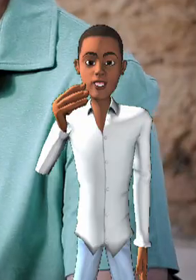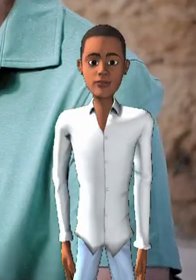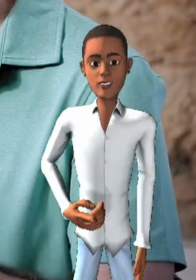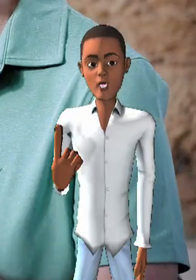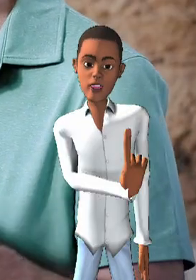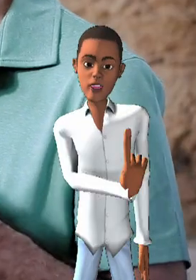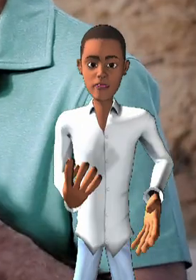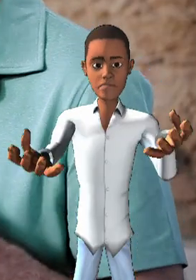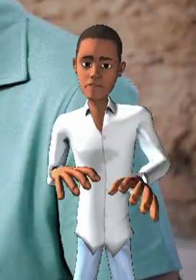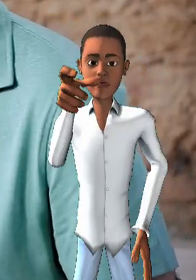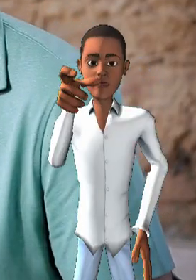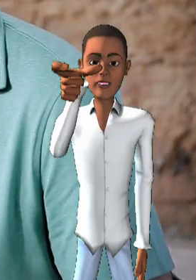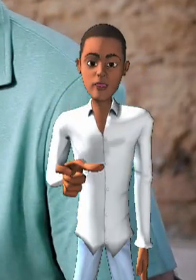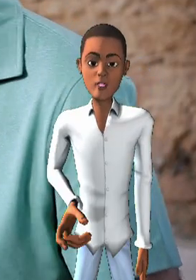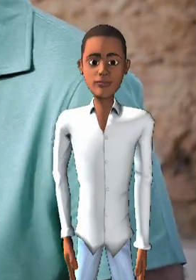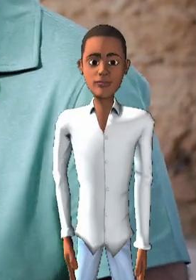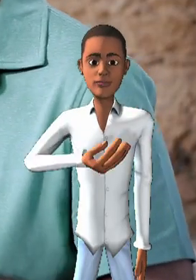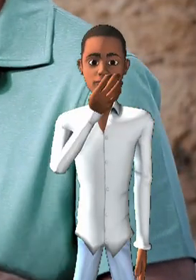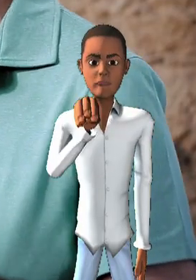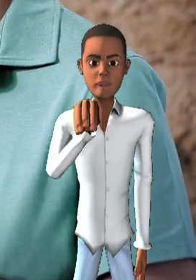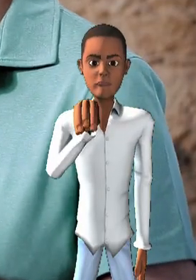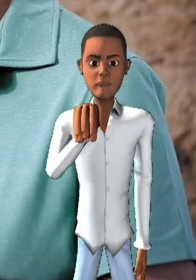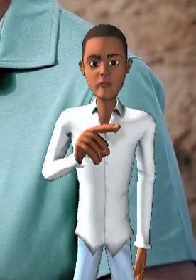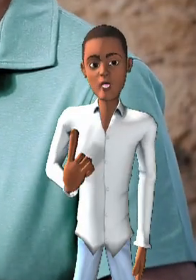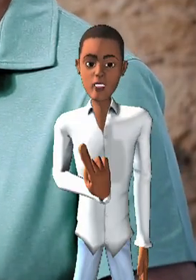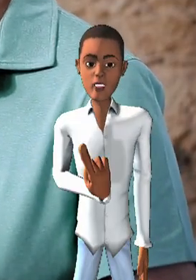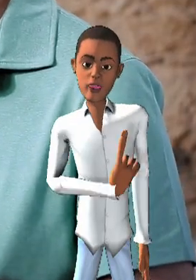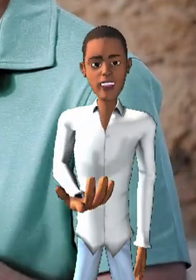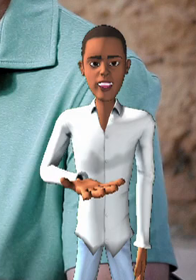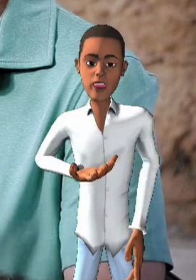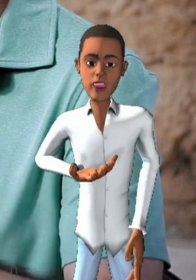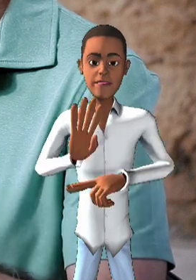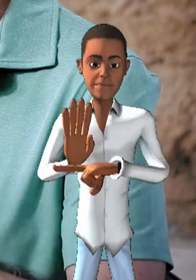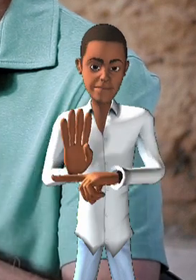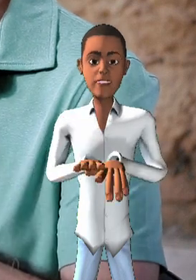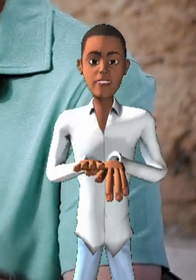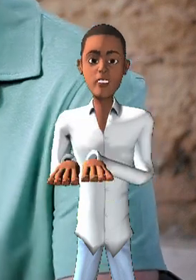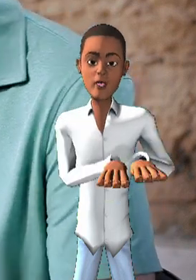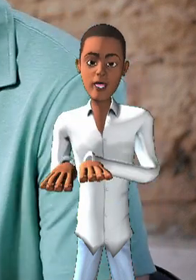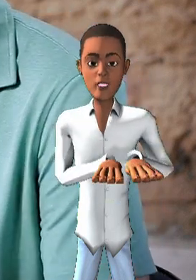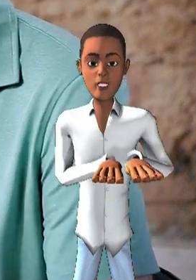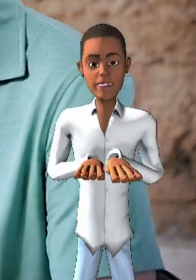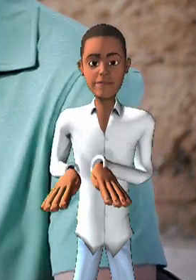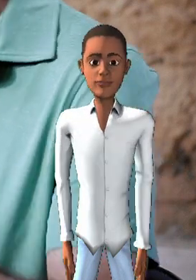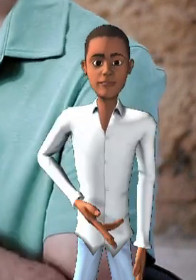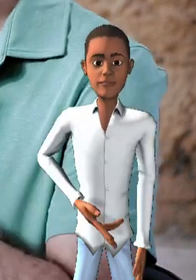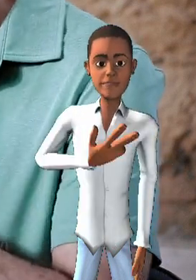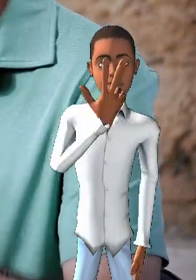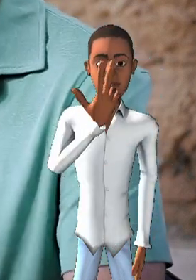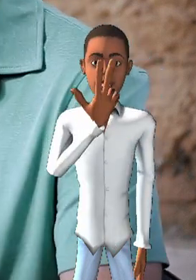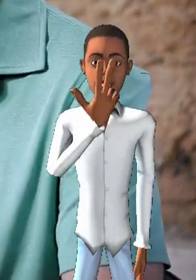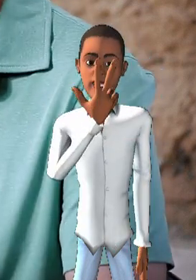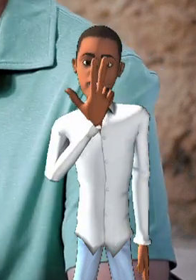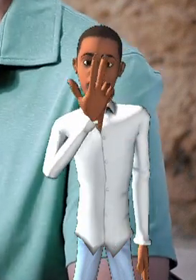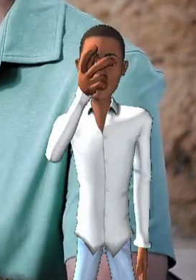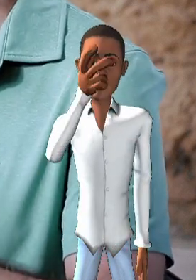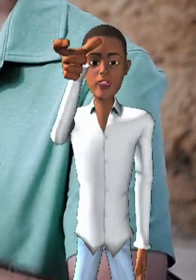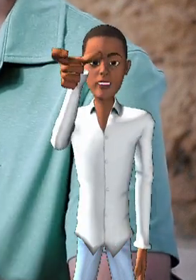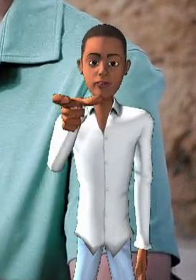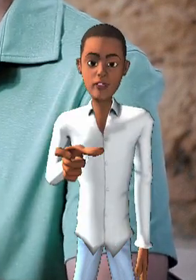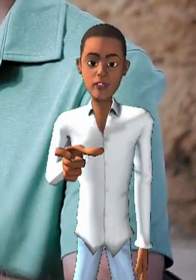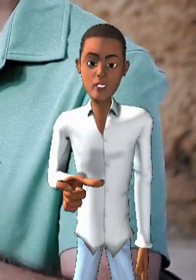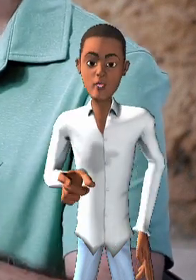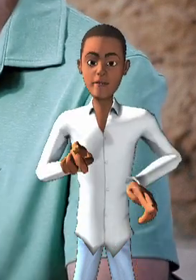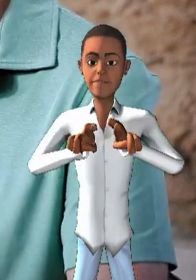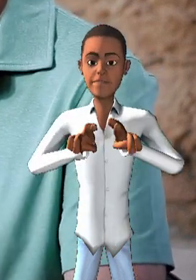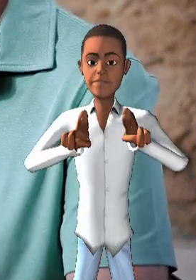experiência. Não é negar a diferença. Marcos Nascimento, pesquisador e professor. A gente procura negar a desigualdade. É a diferença que